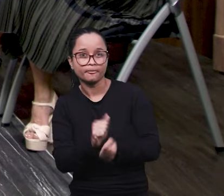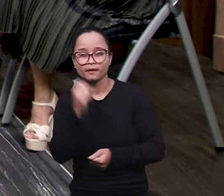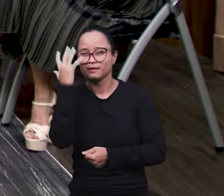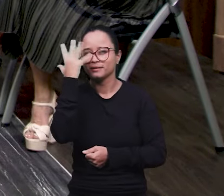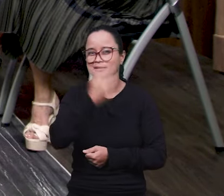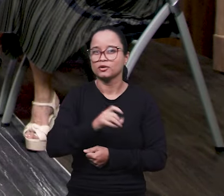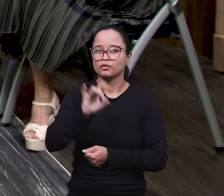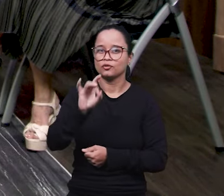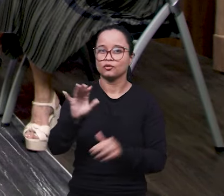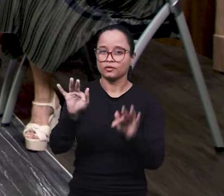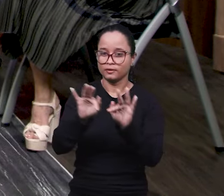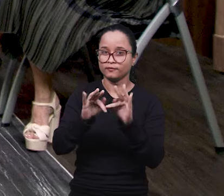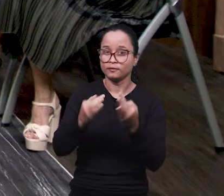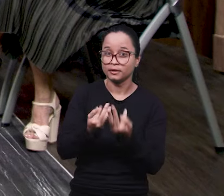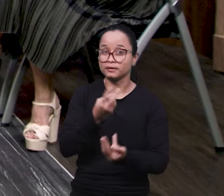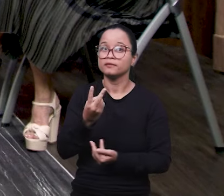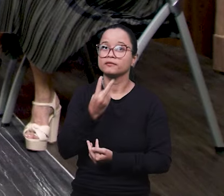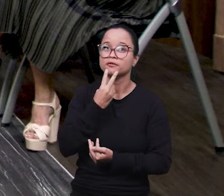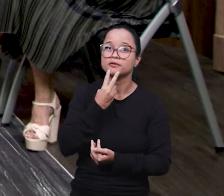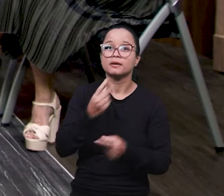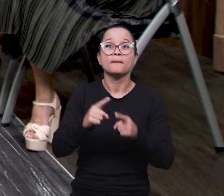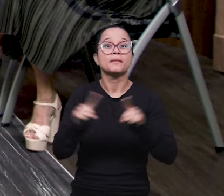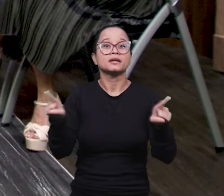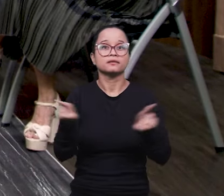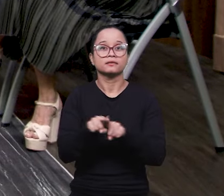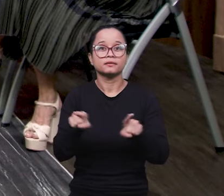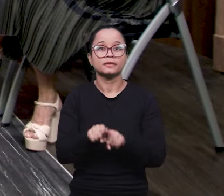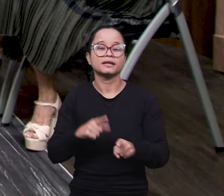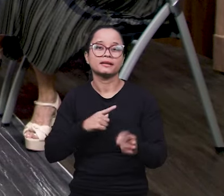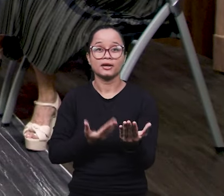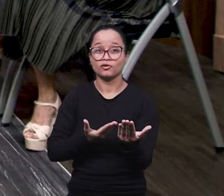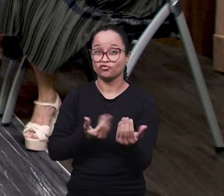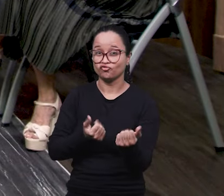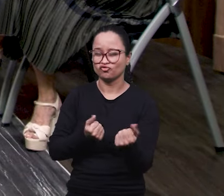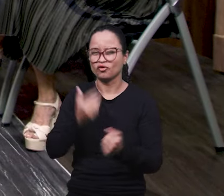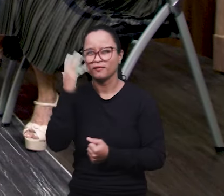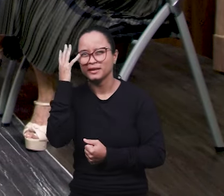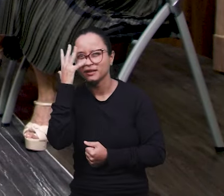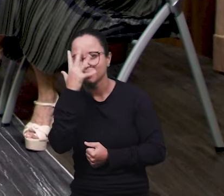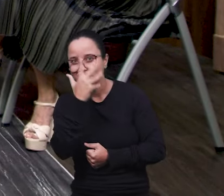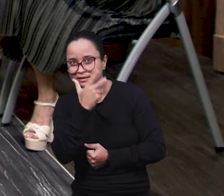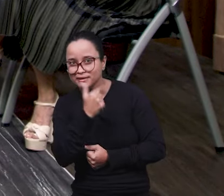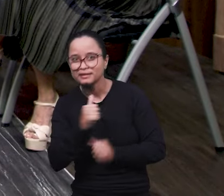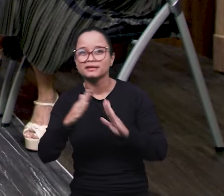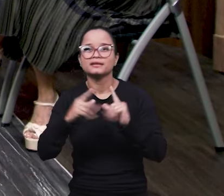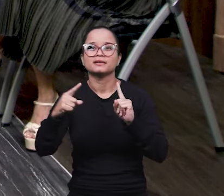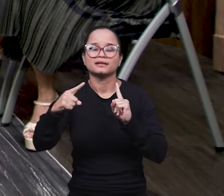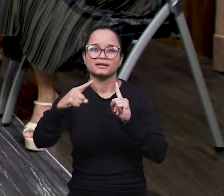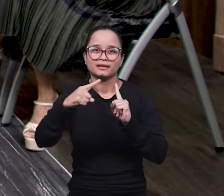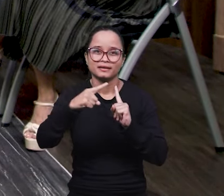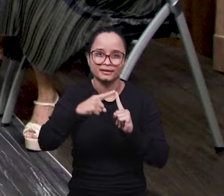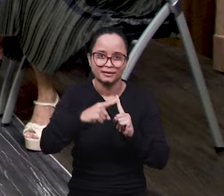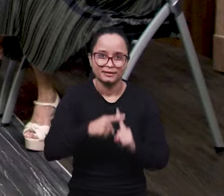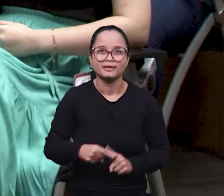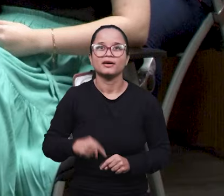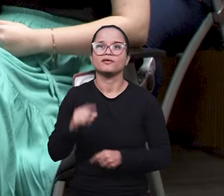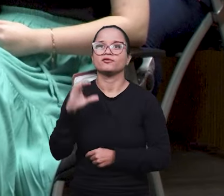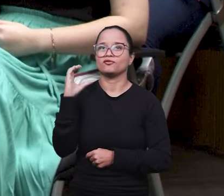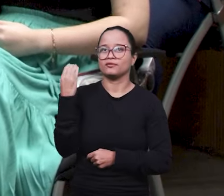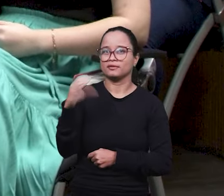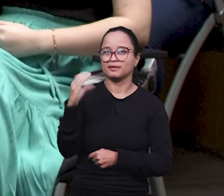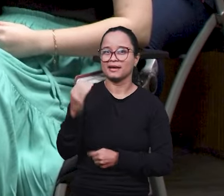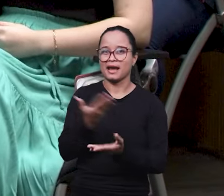não temos só a família Bressan de vitória nós também temos jovens belíssimos da igreja de Vila Capixaba em Cariacica